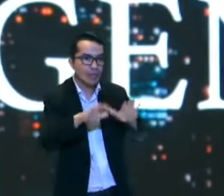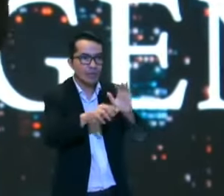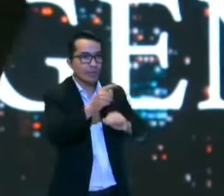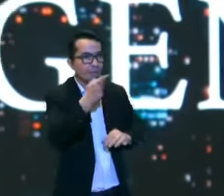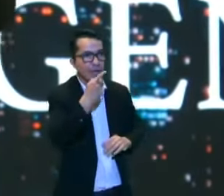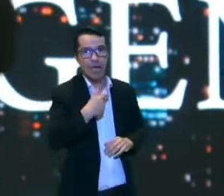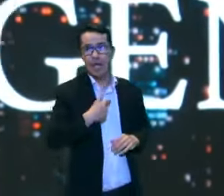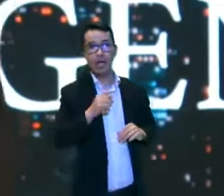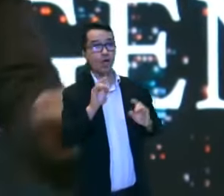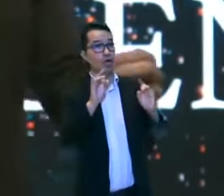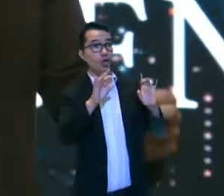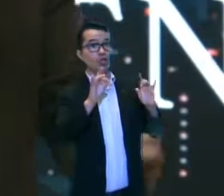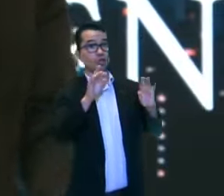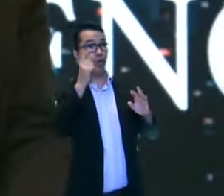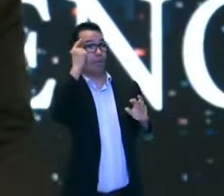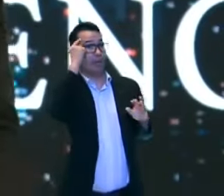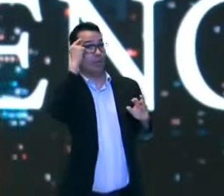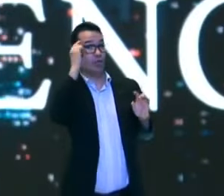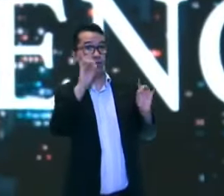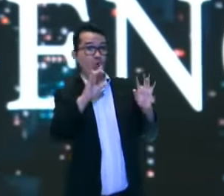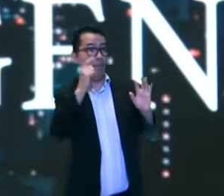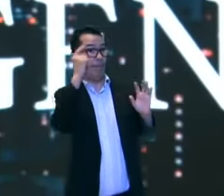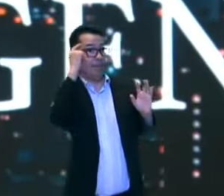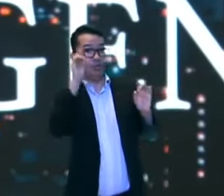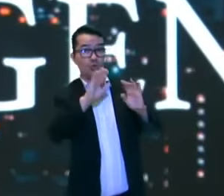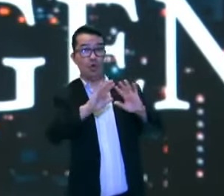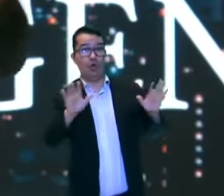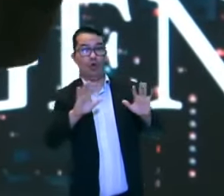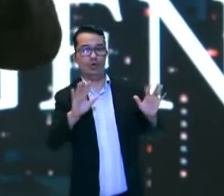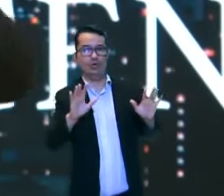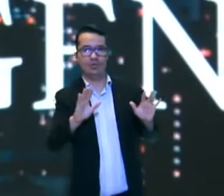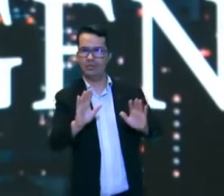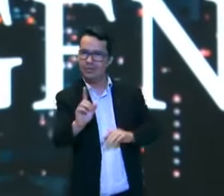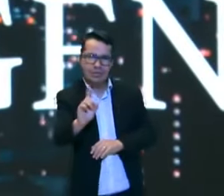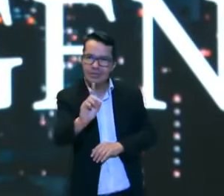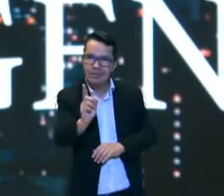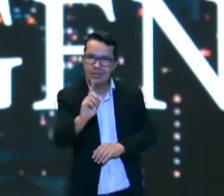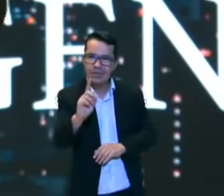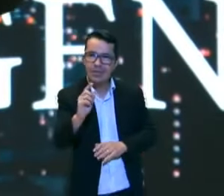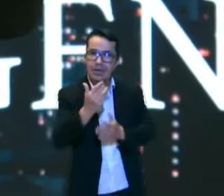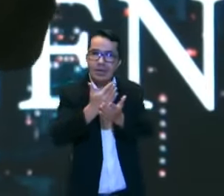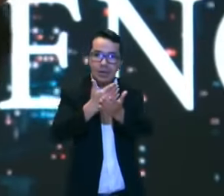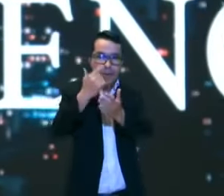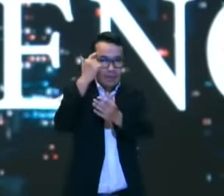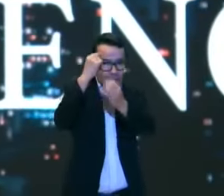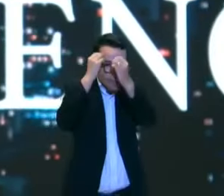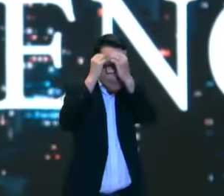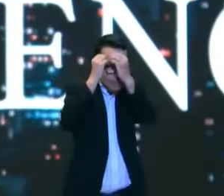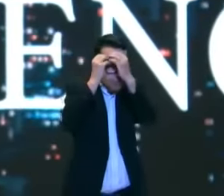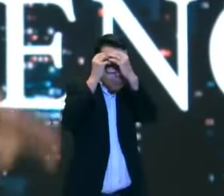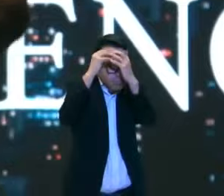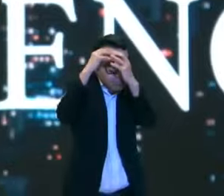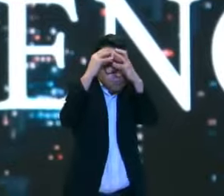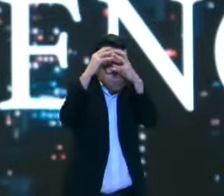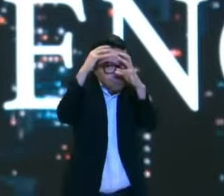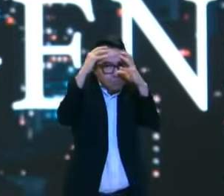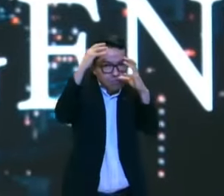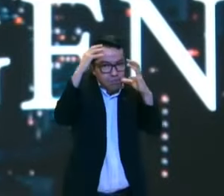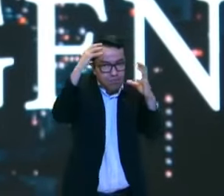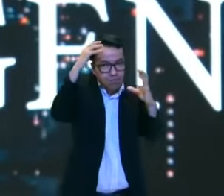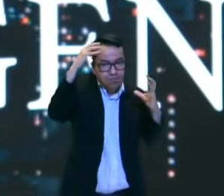só são ideias. Preste atenção, a Bíblia diz a concupiscência. A Bíblia fala a cobiça.